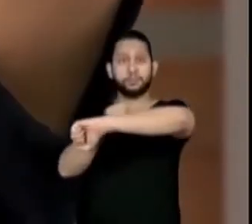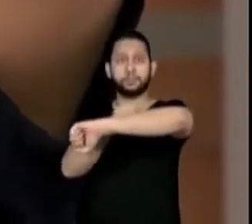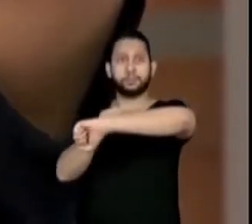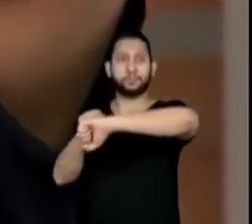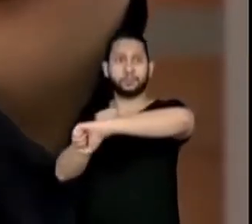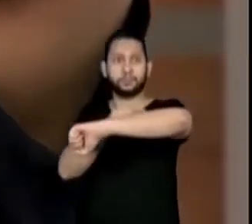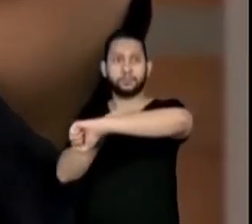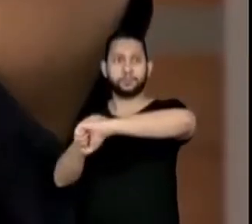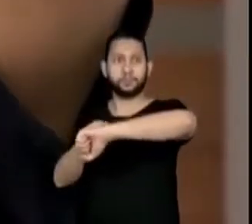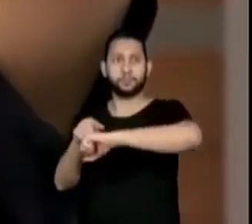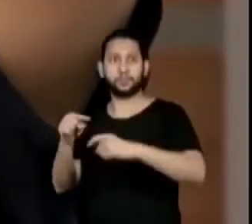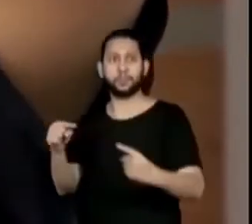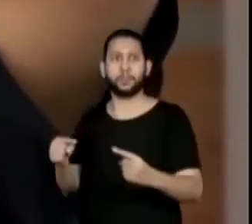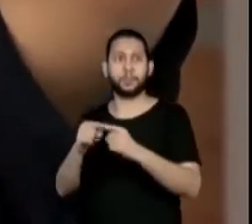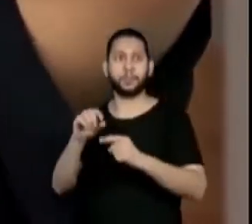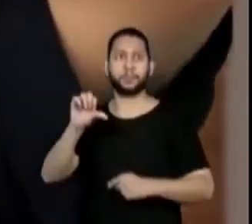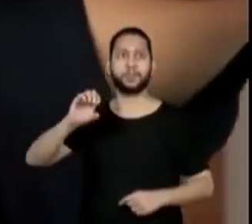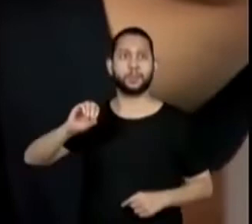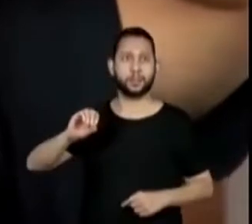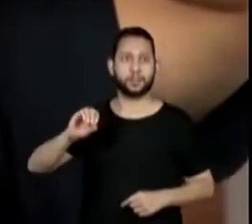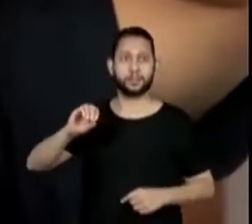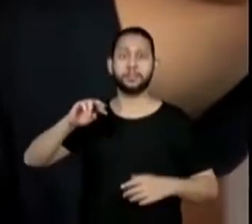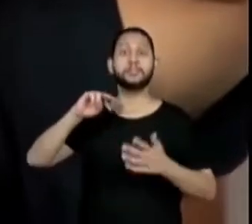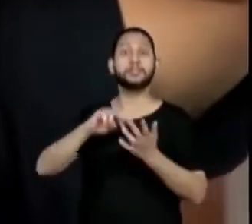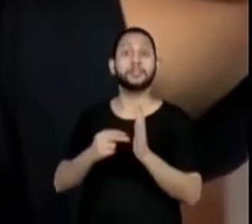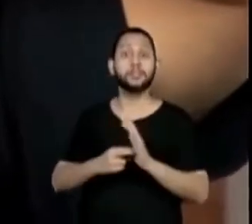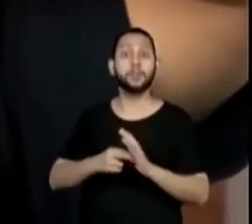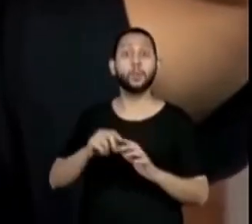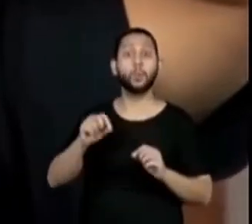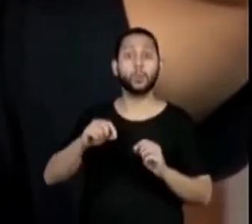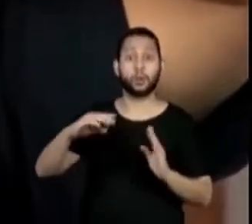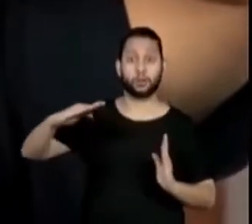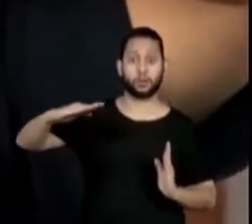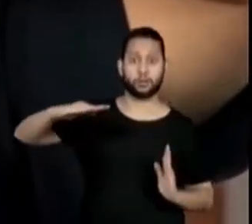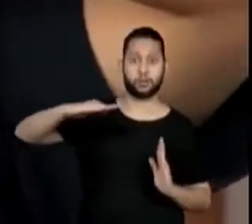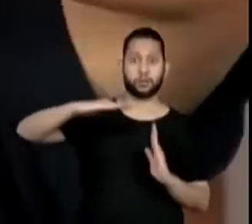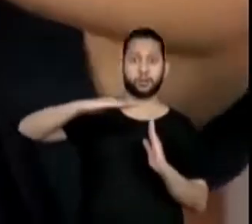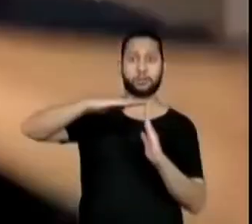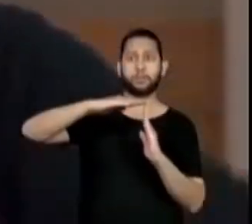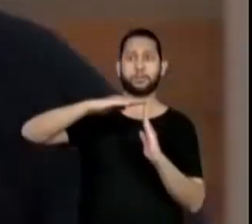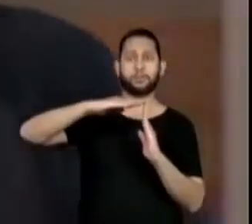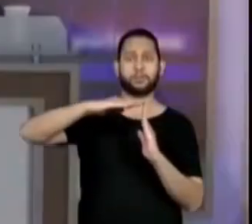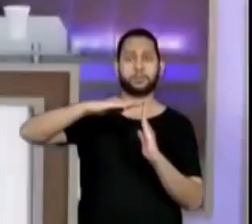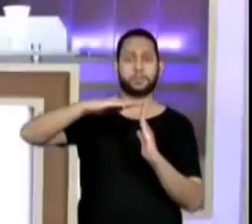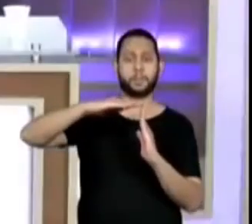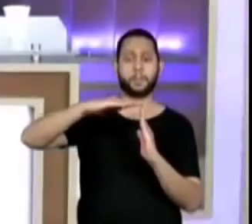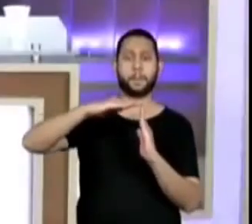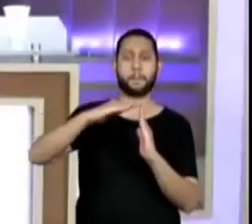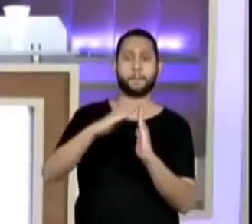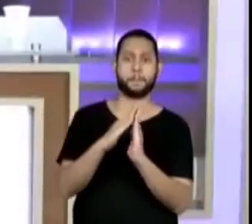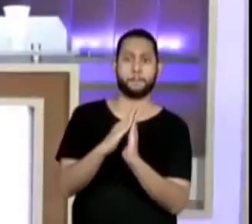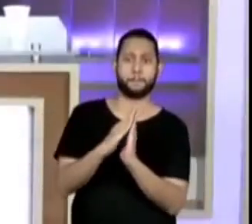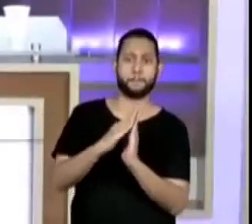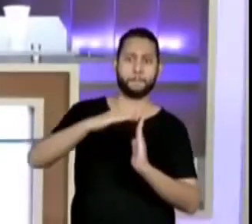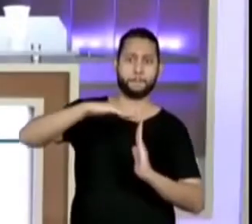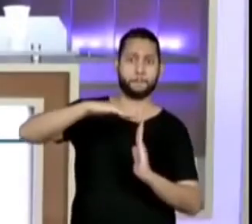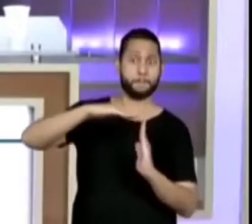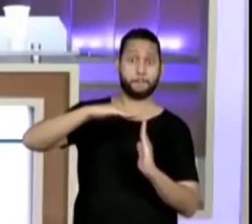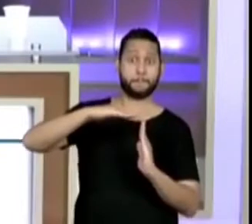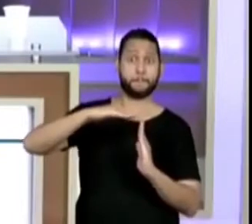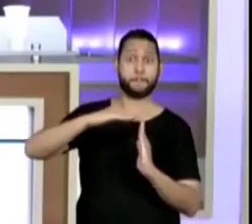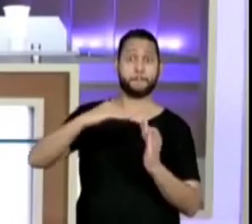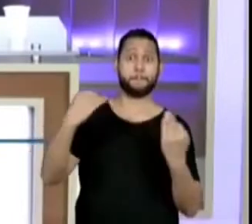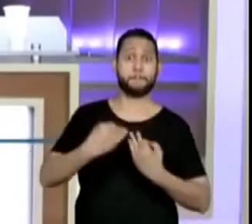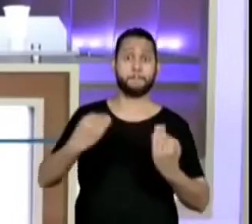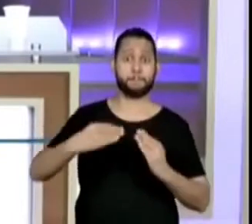90 graus, que as duas retas estão alinhadas, ok? Vamos lá. A aplicação